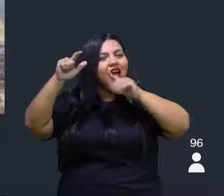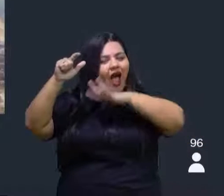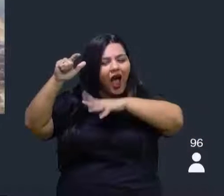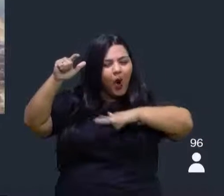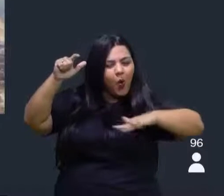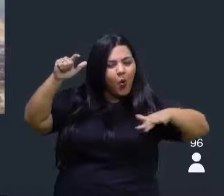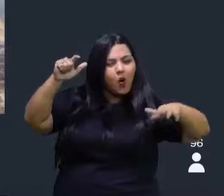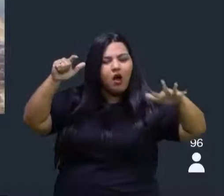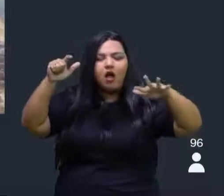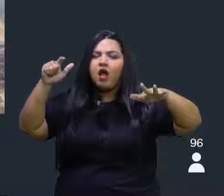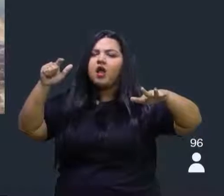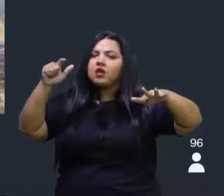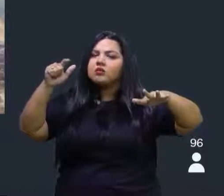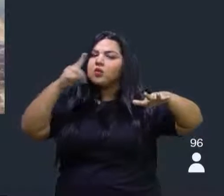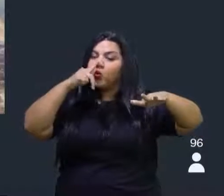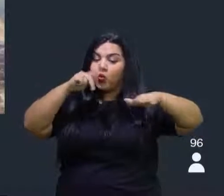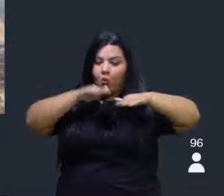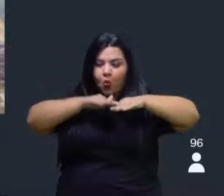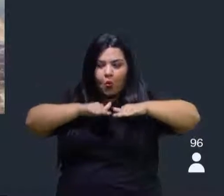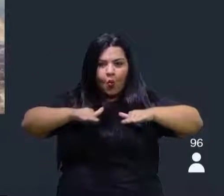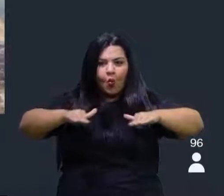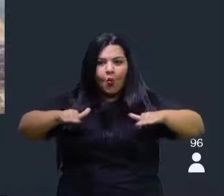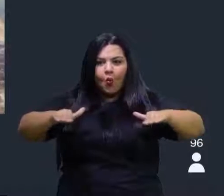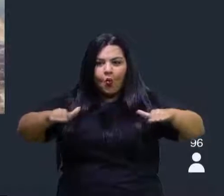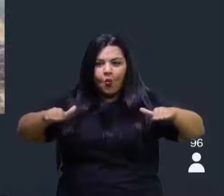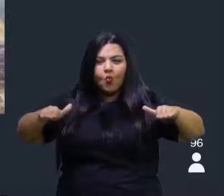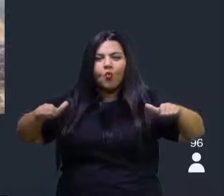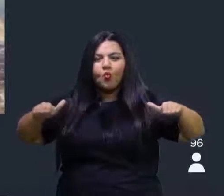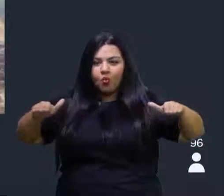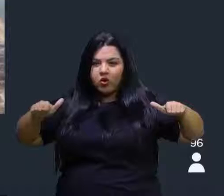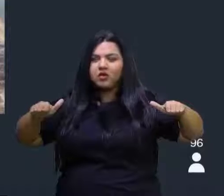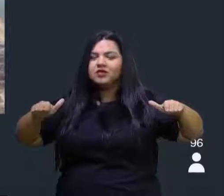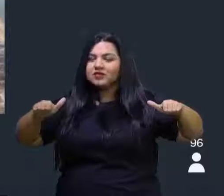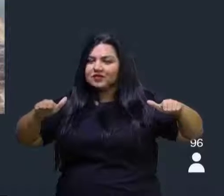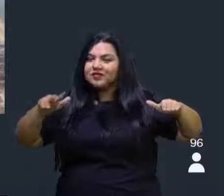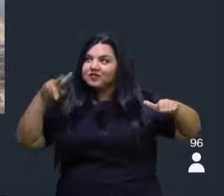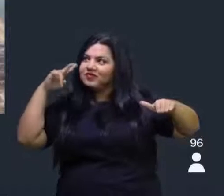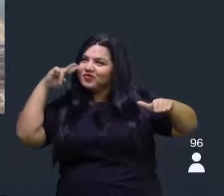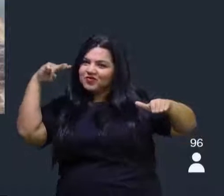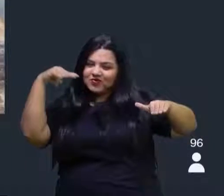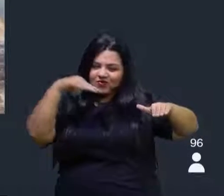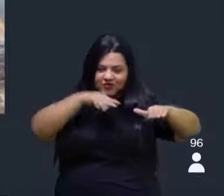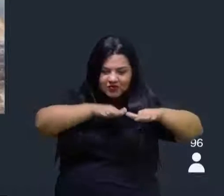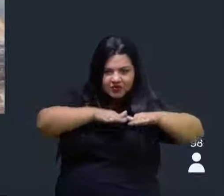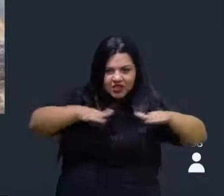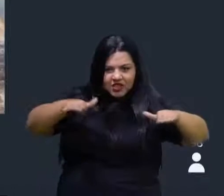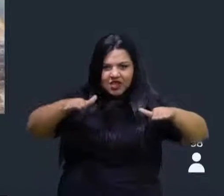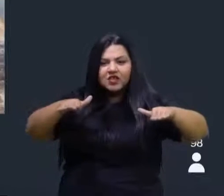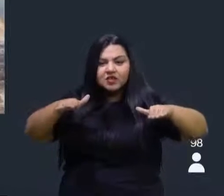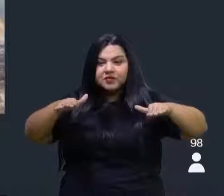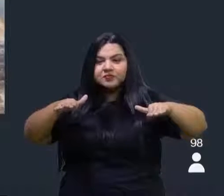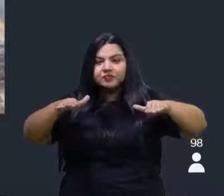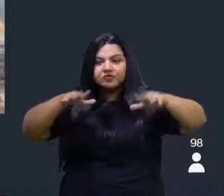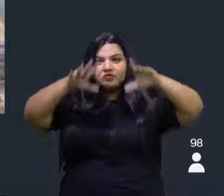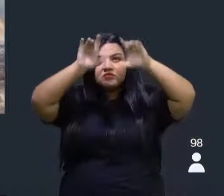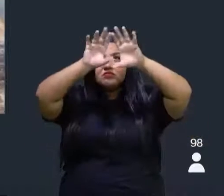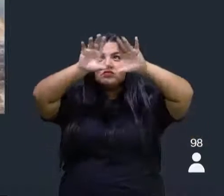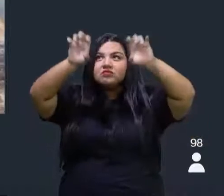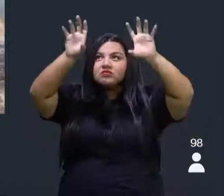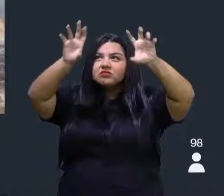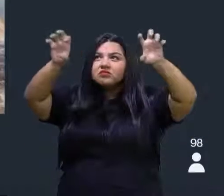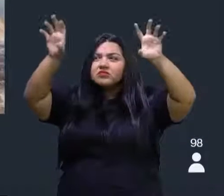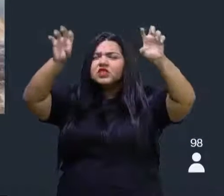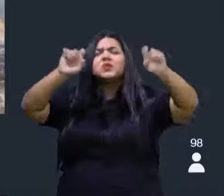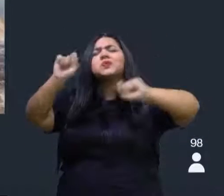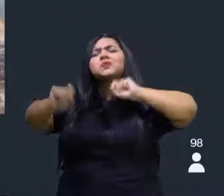ver que é uma paisagem mais plana, né, logo aí, onde a gente consegue visualizar o reflexo das nuvens. Então, gente, o